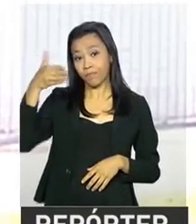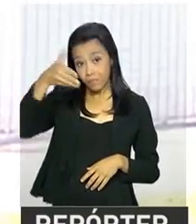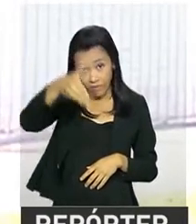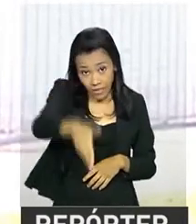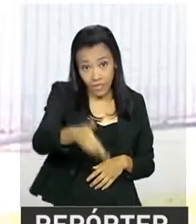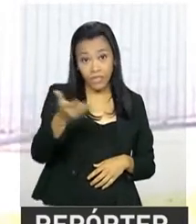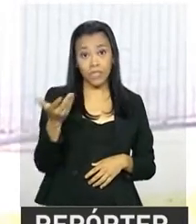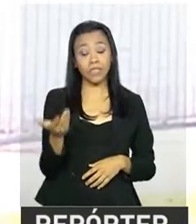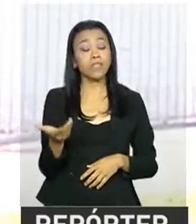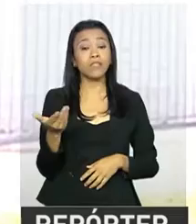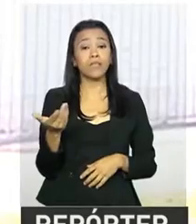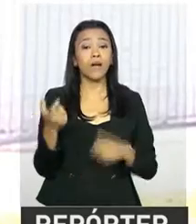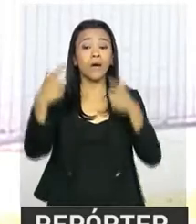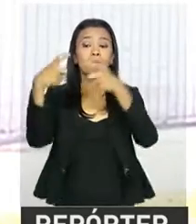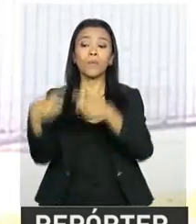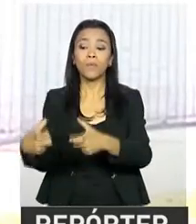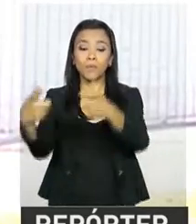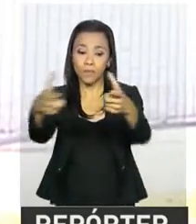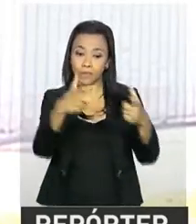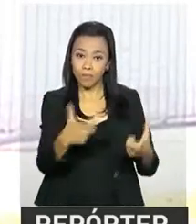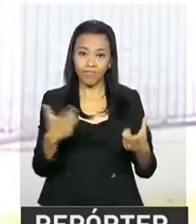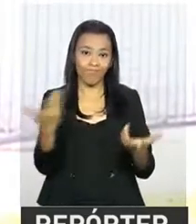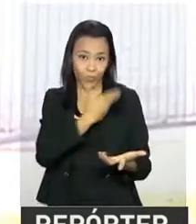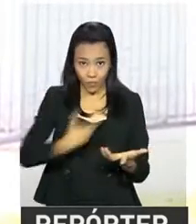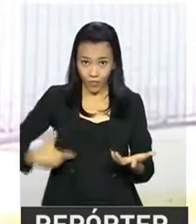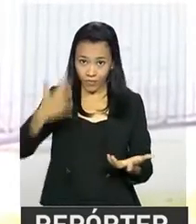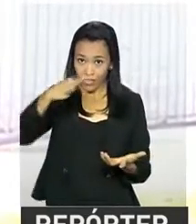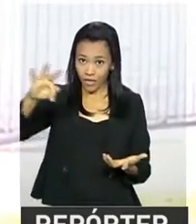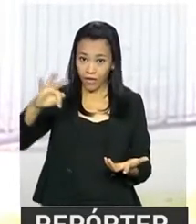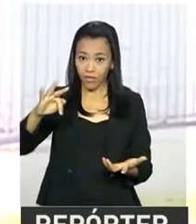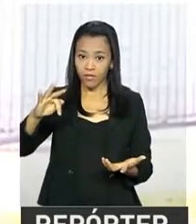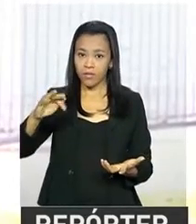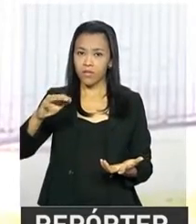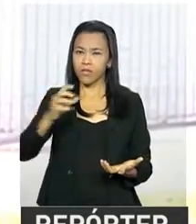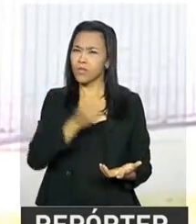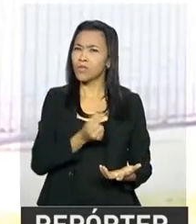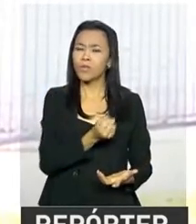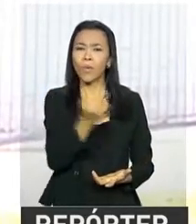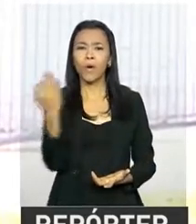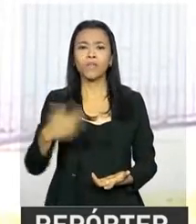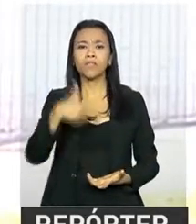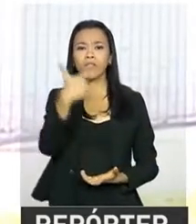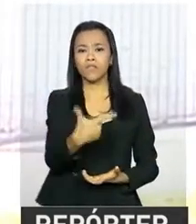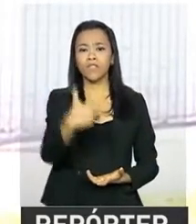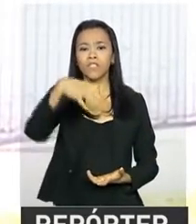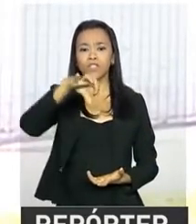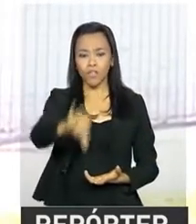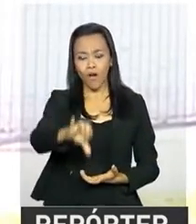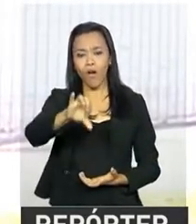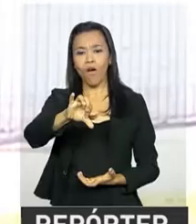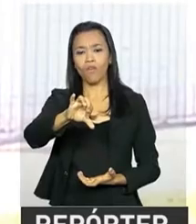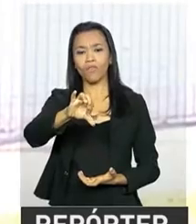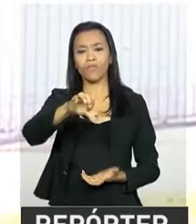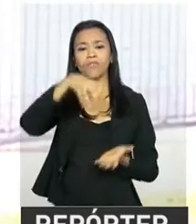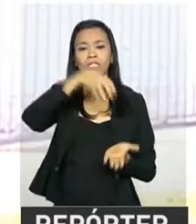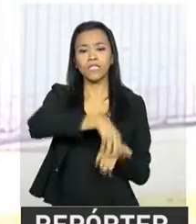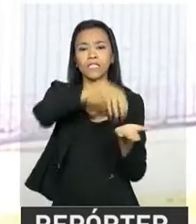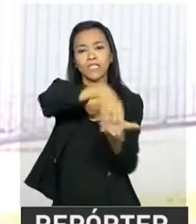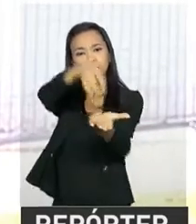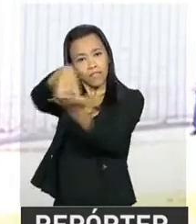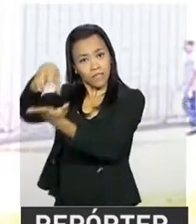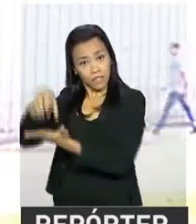e até a uma unidade de atendimento que são novas são 29 unidade de atendimento unidades de